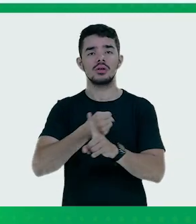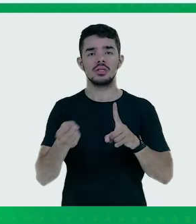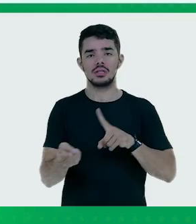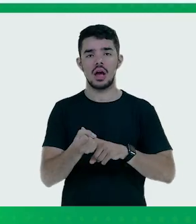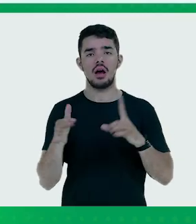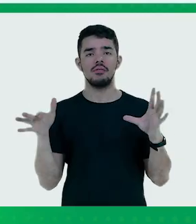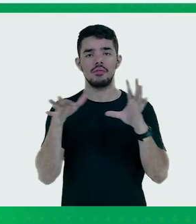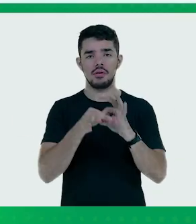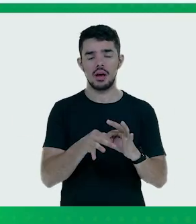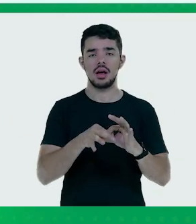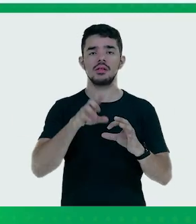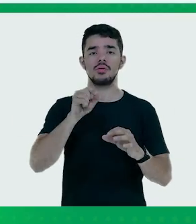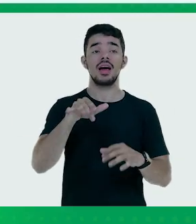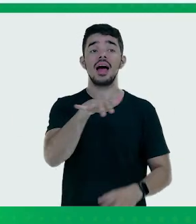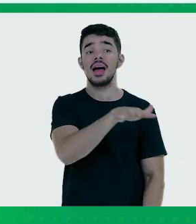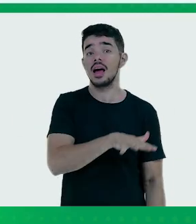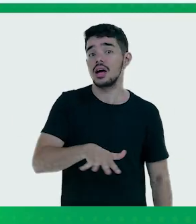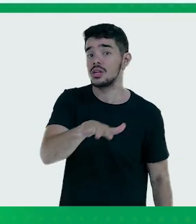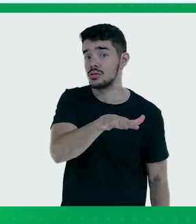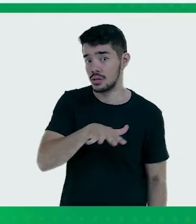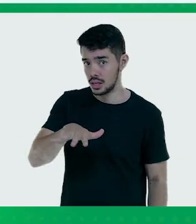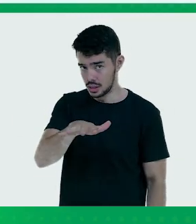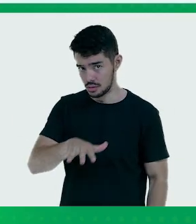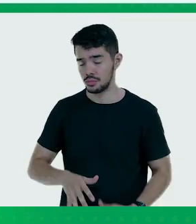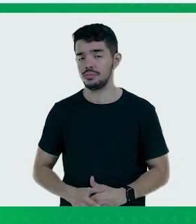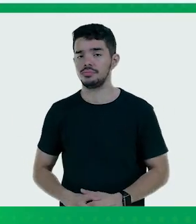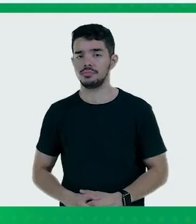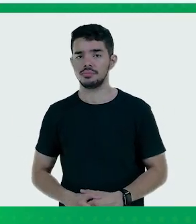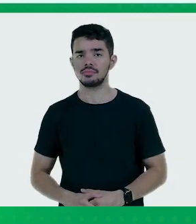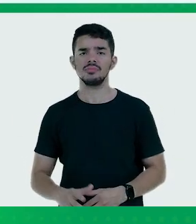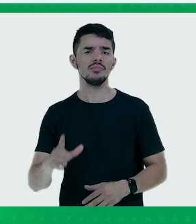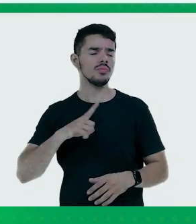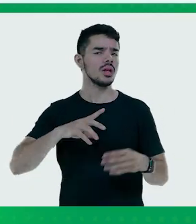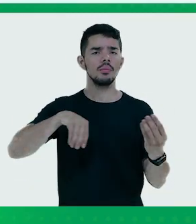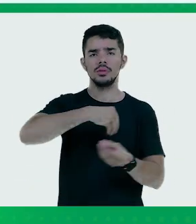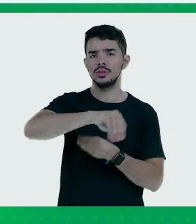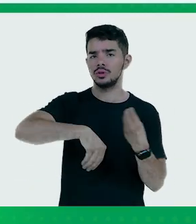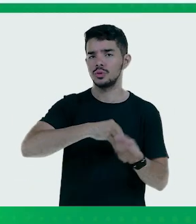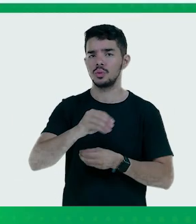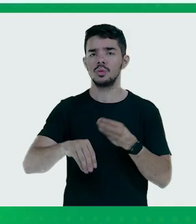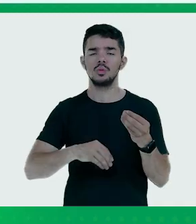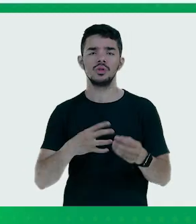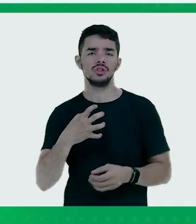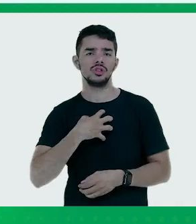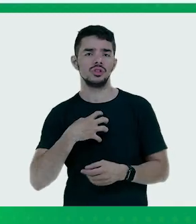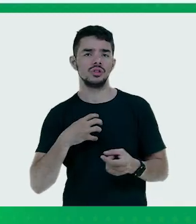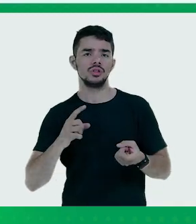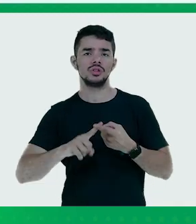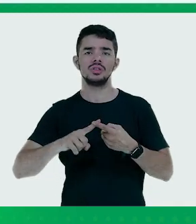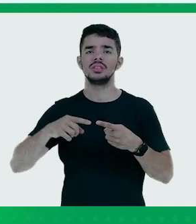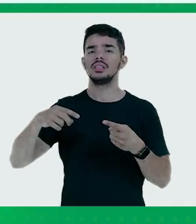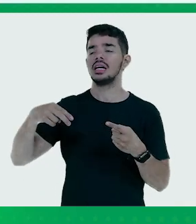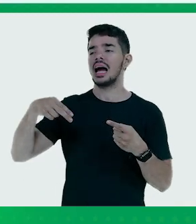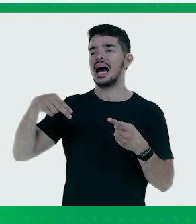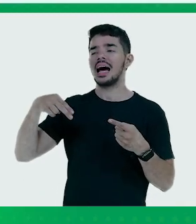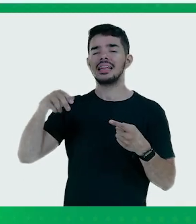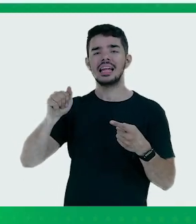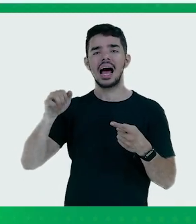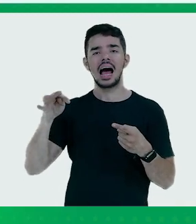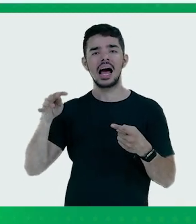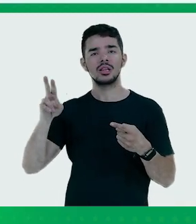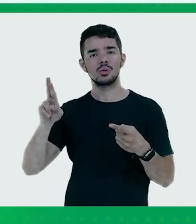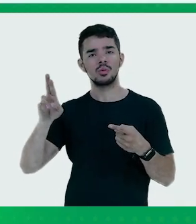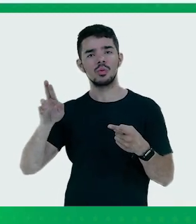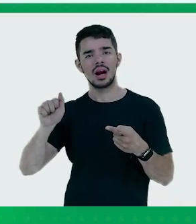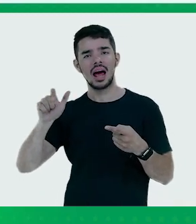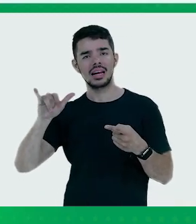vinculada ao aspecto de regionalismo. Então nós vamos ter uma mistura de estilos, né? O naturalismo, o realismo, o